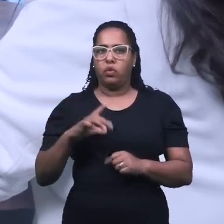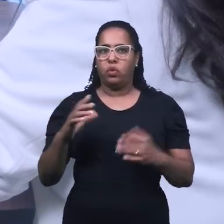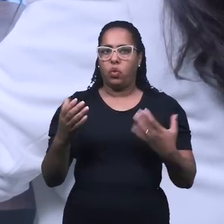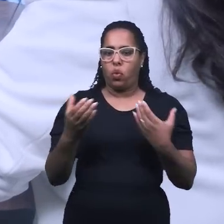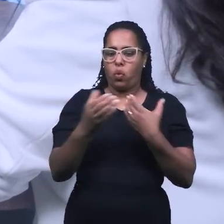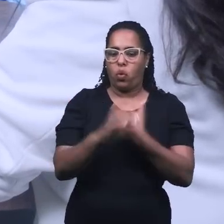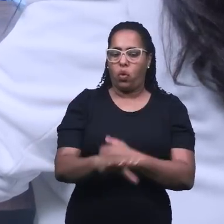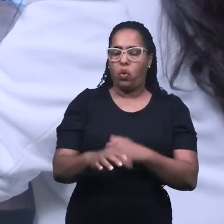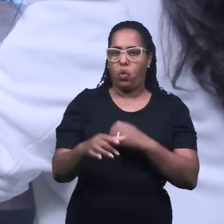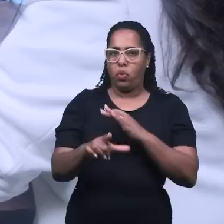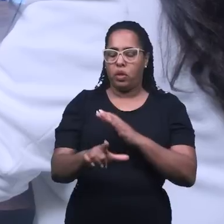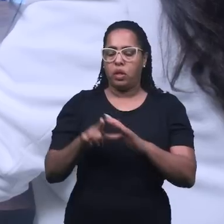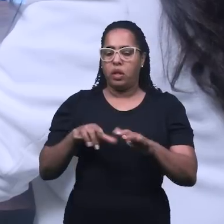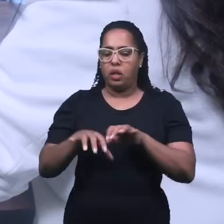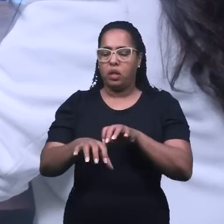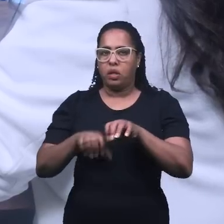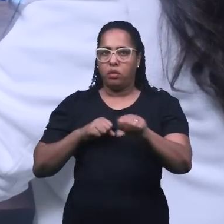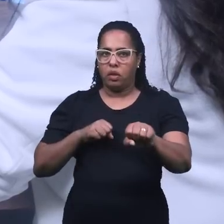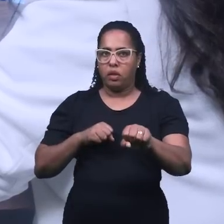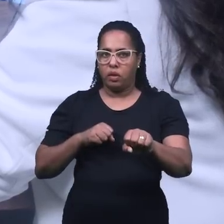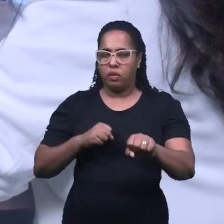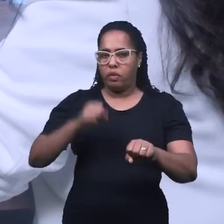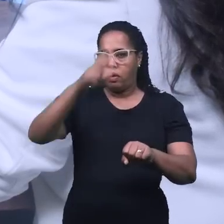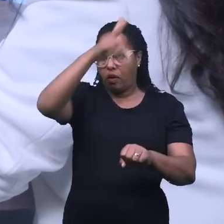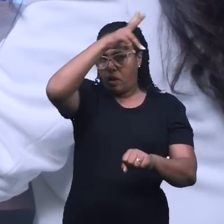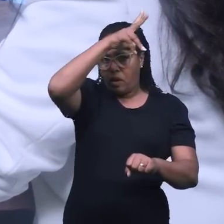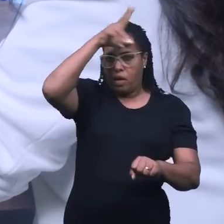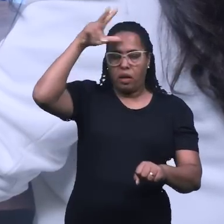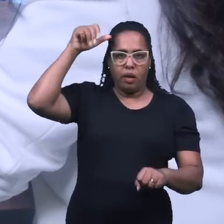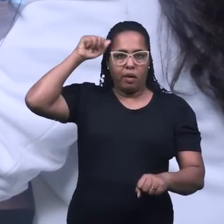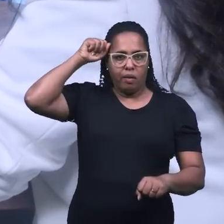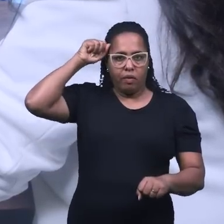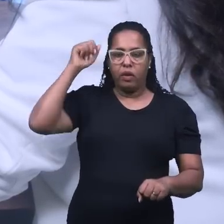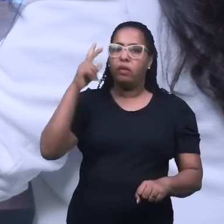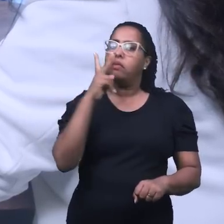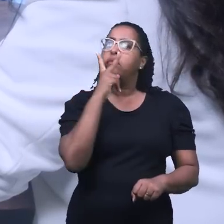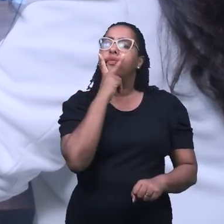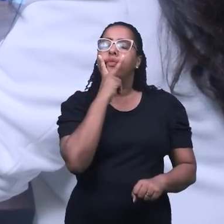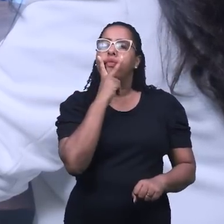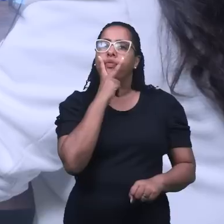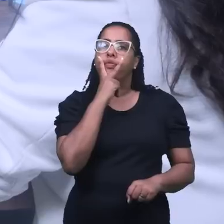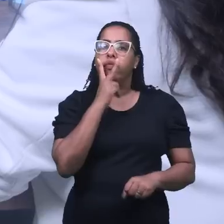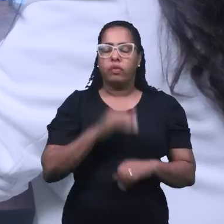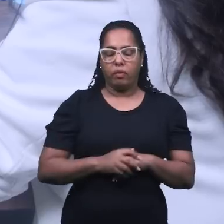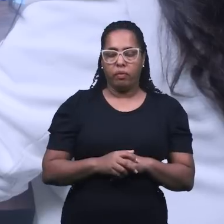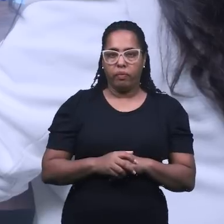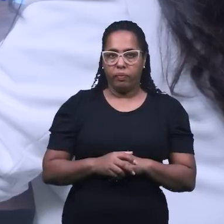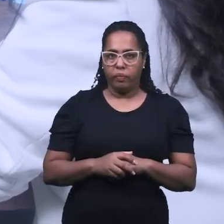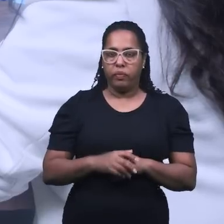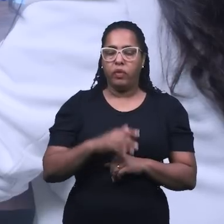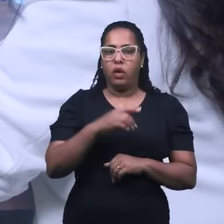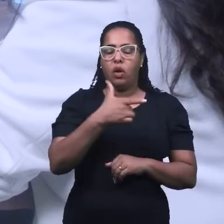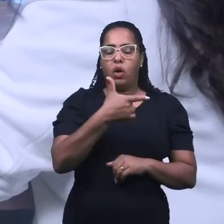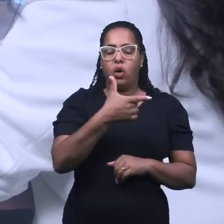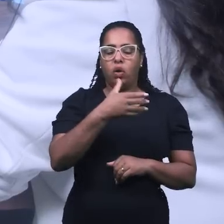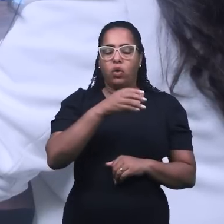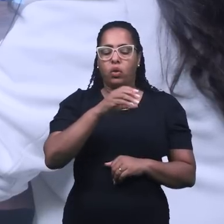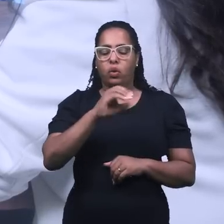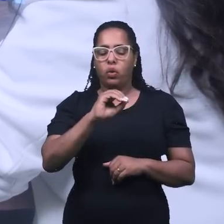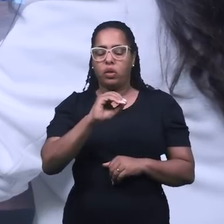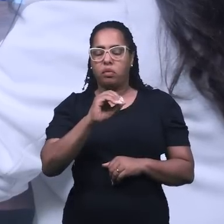concurso, antes de me formar, para a Prefeitura de Vitória. E aí, em 2000, isso já